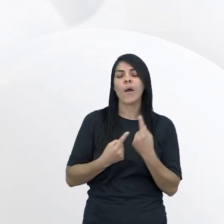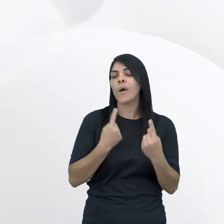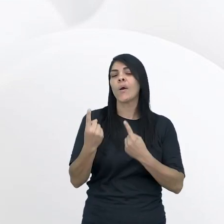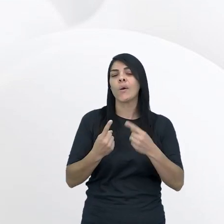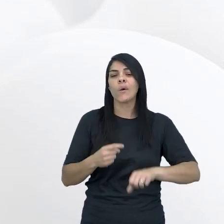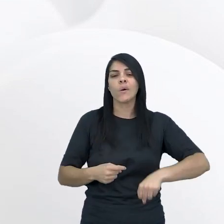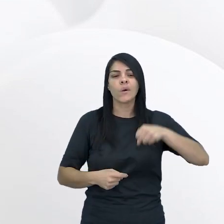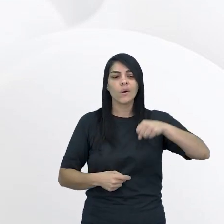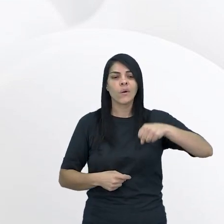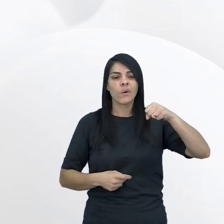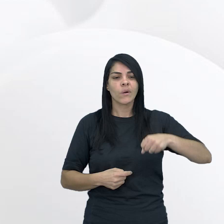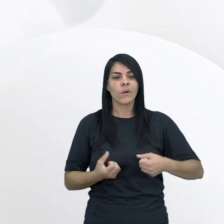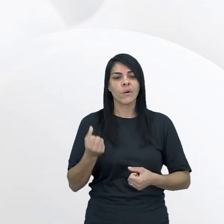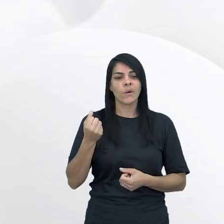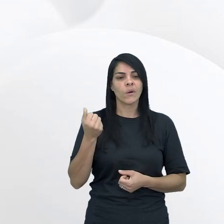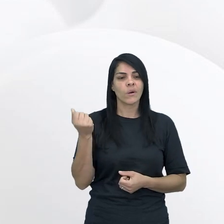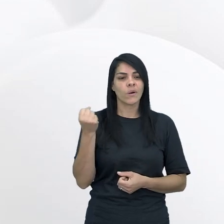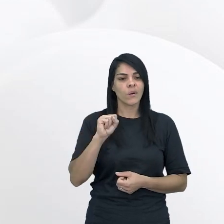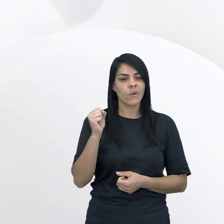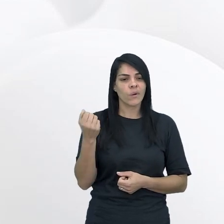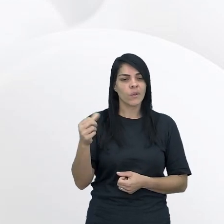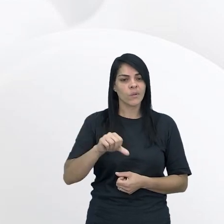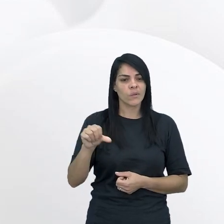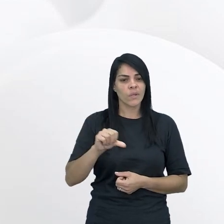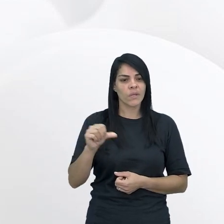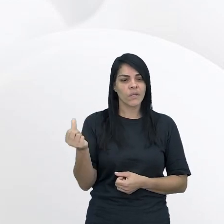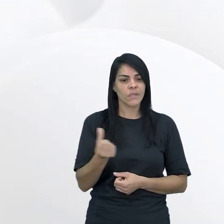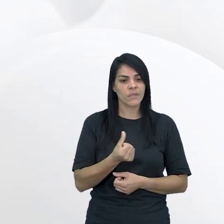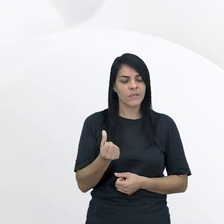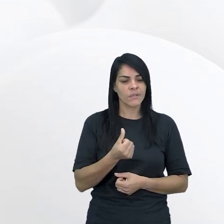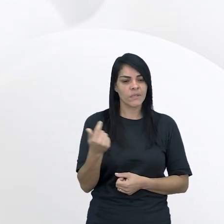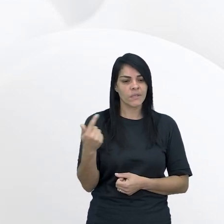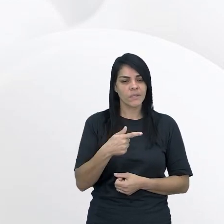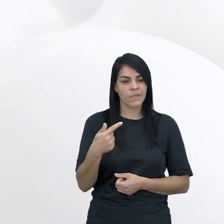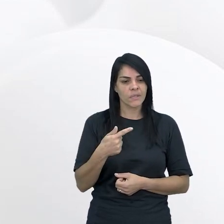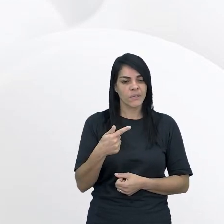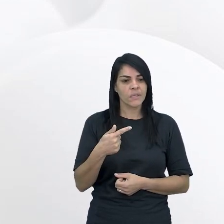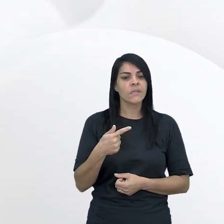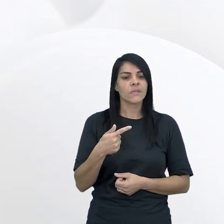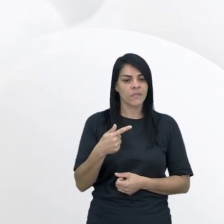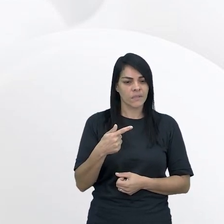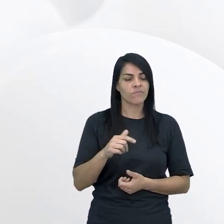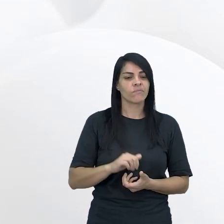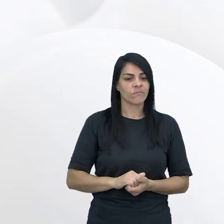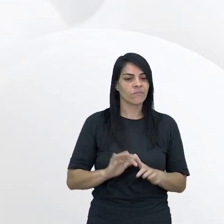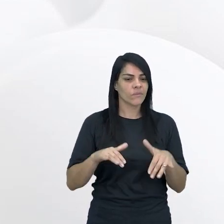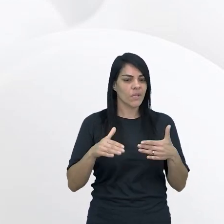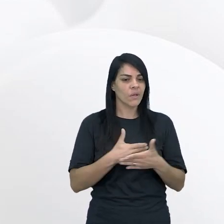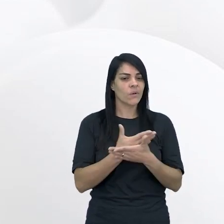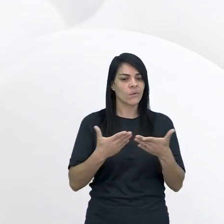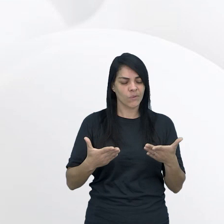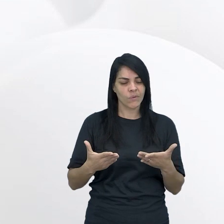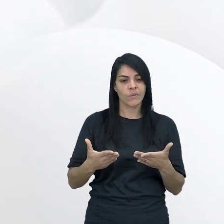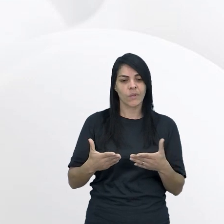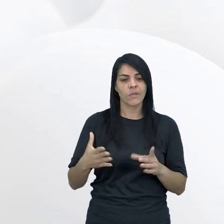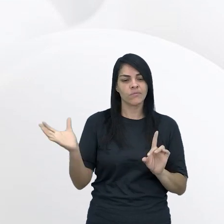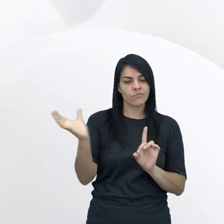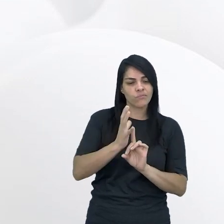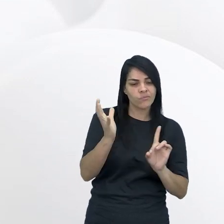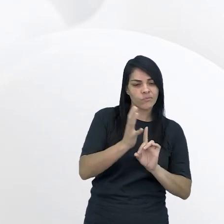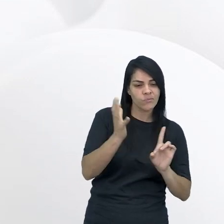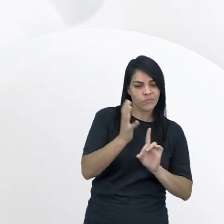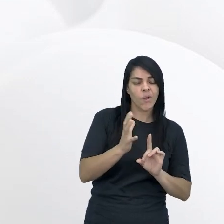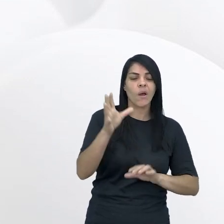Na do 8, 9, 6, em qual cesta? 8. 8. Então, assim, a gente vai induzindo também